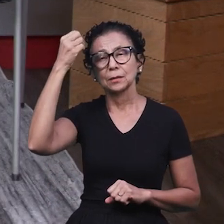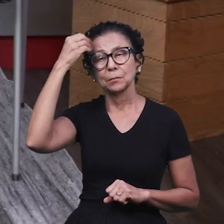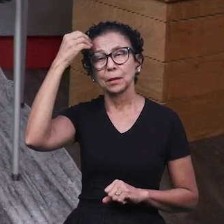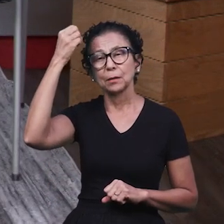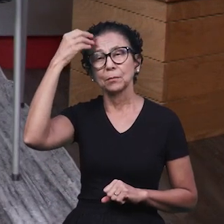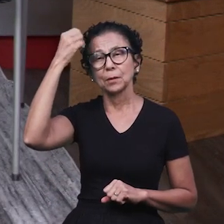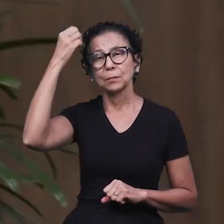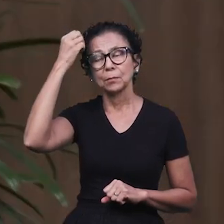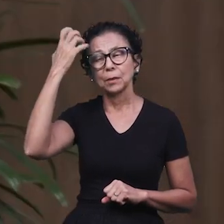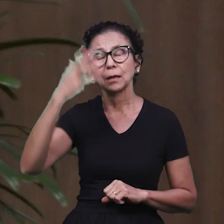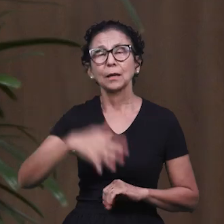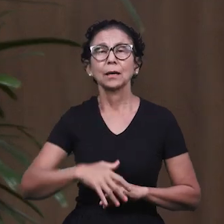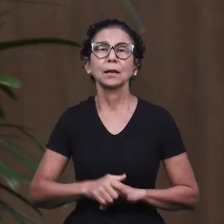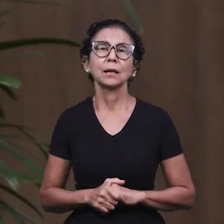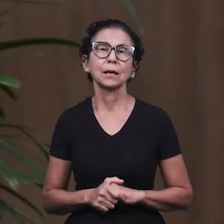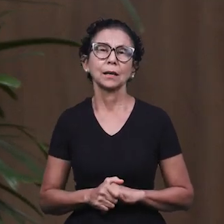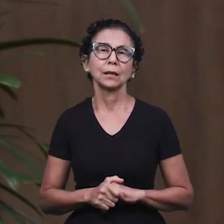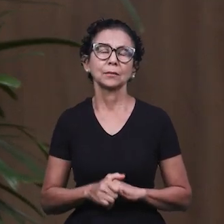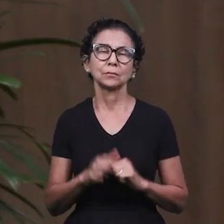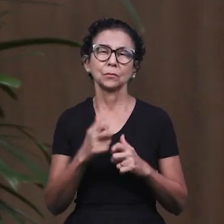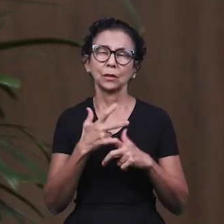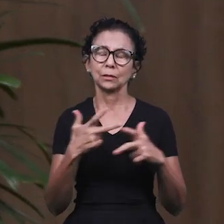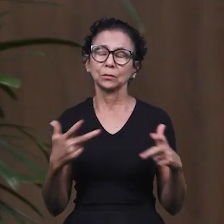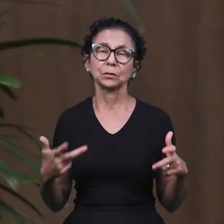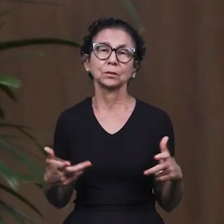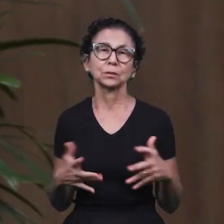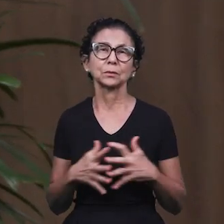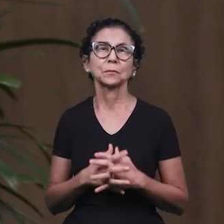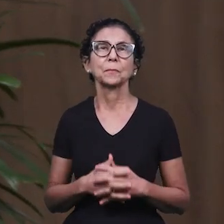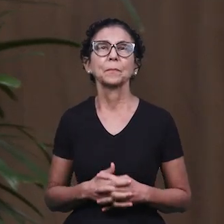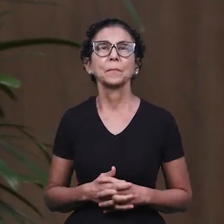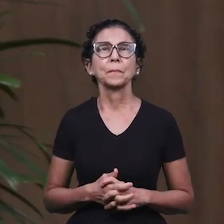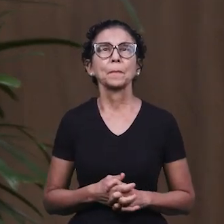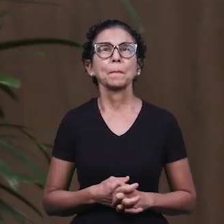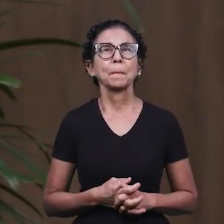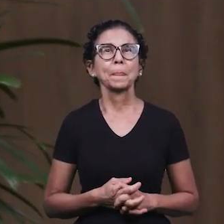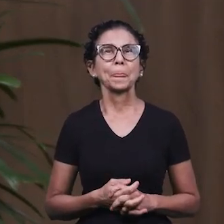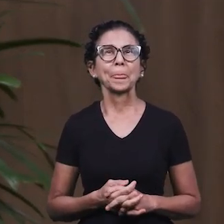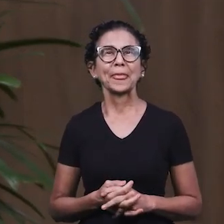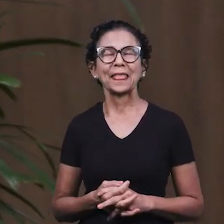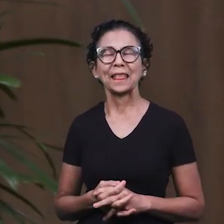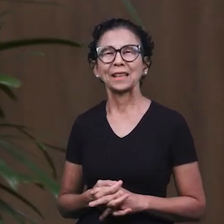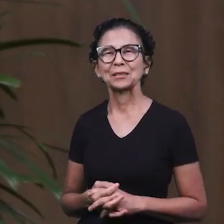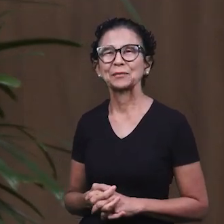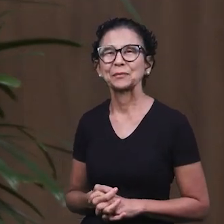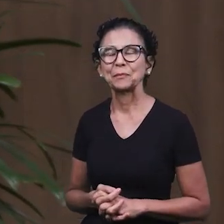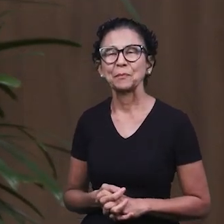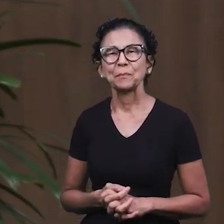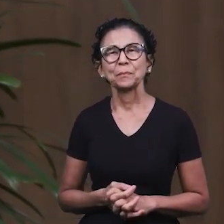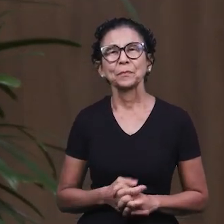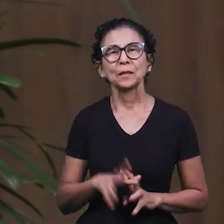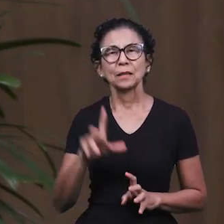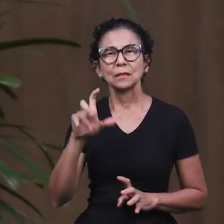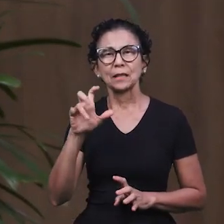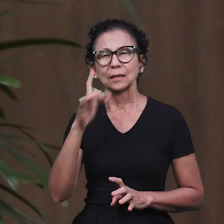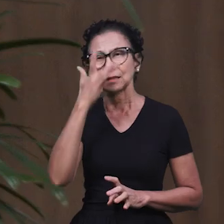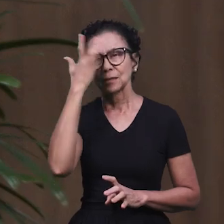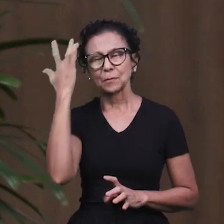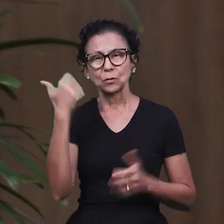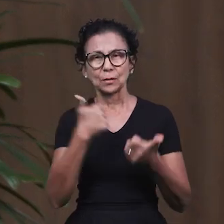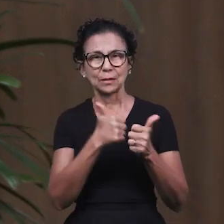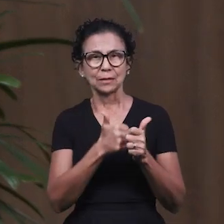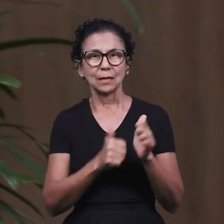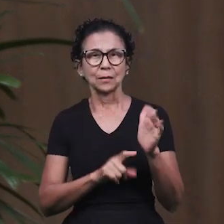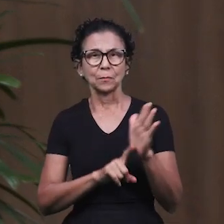irregulares. A gente tem algumas perguntas, doutor, que os nossos telespectadores e seguidores no Instagram fizeram. A primeira pergunta é: